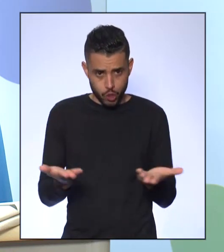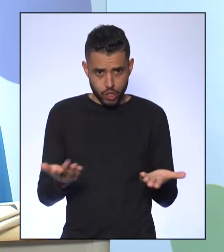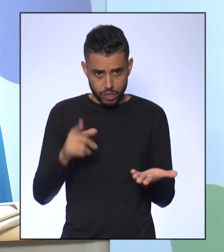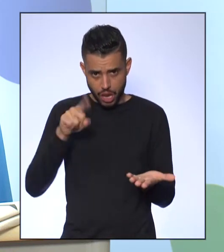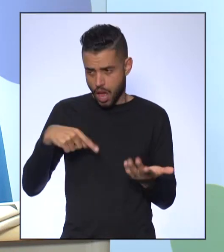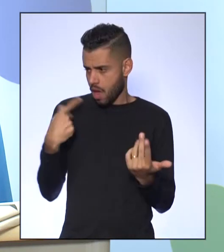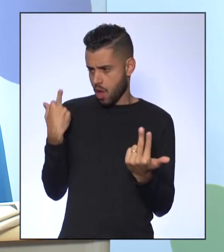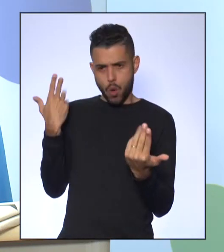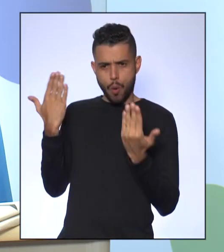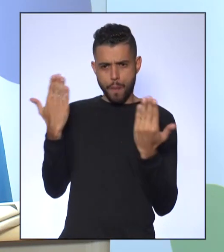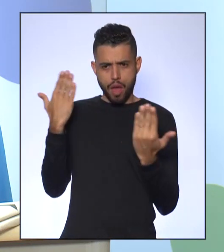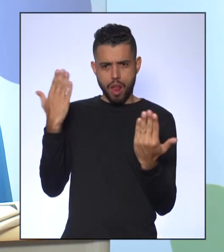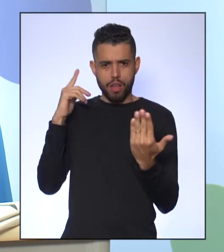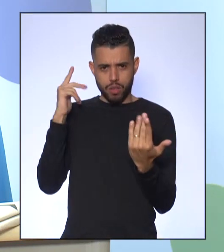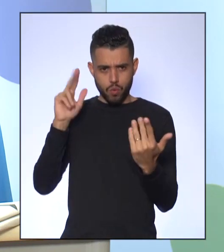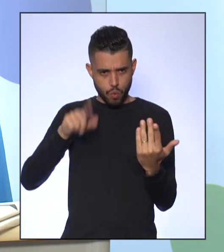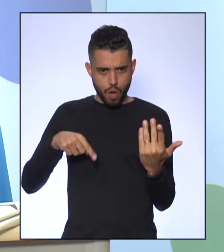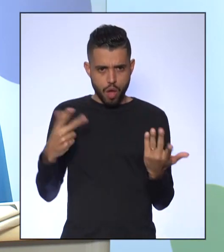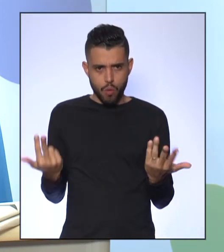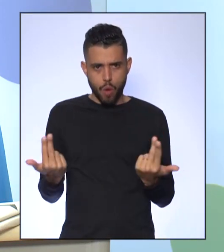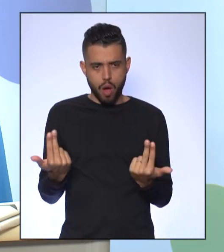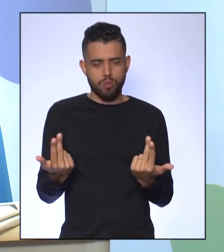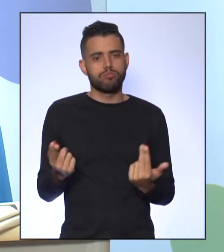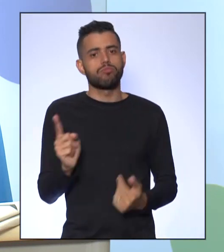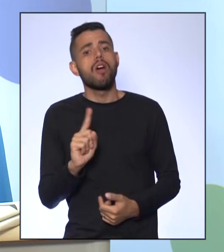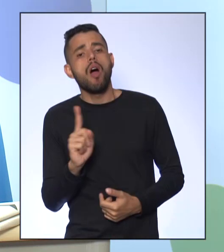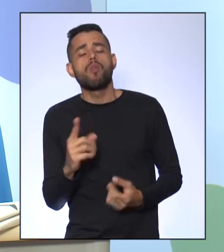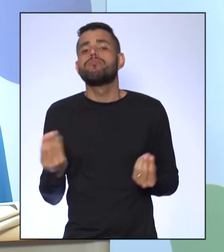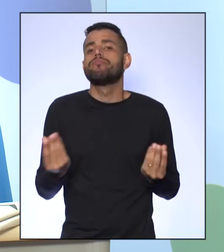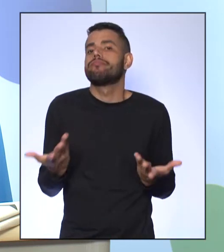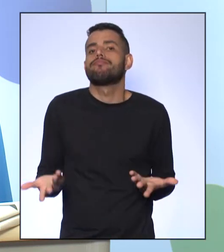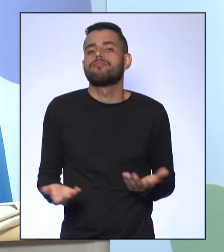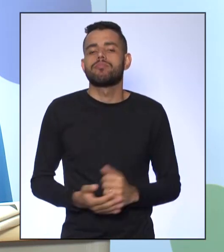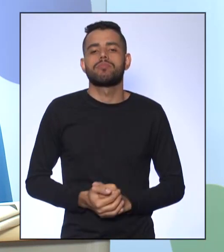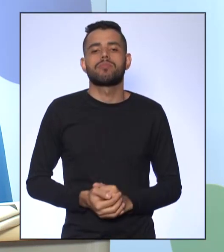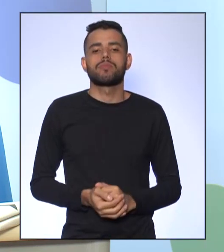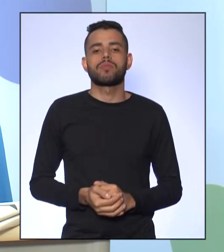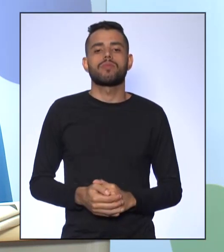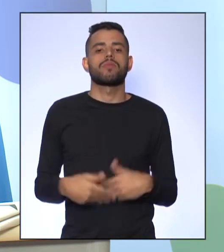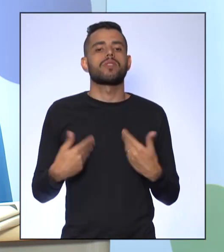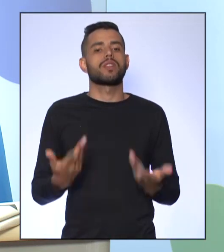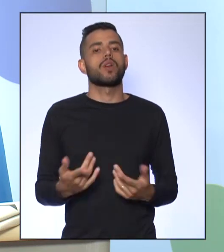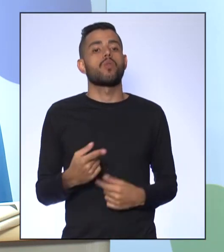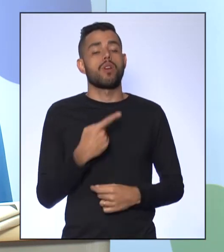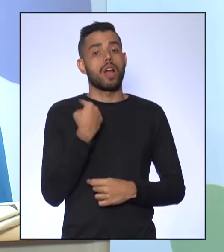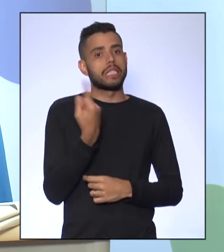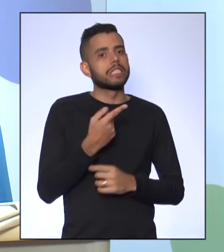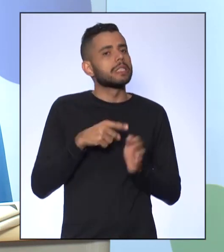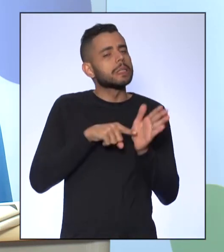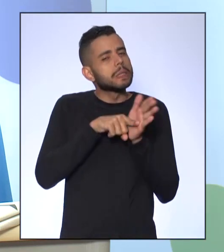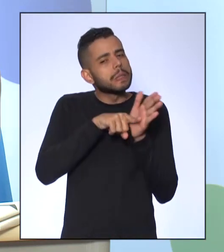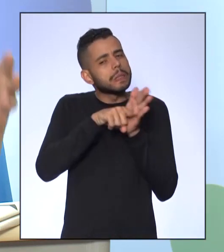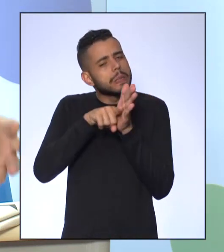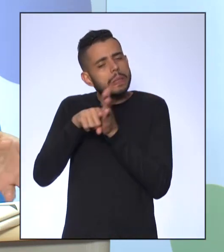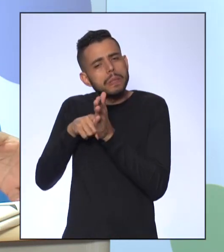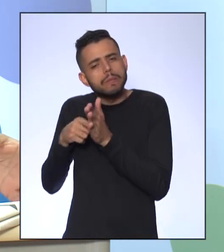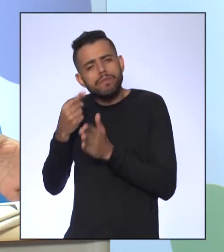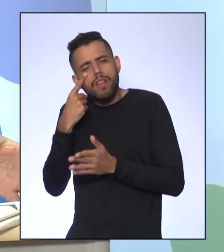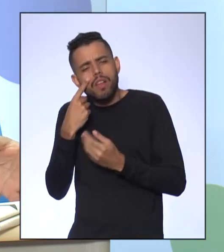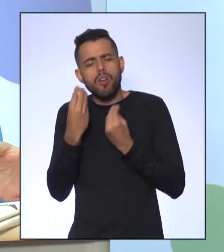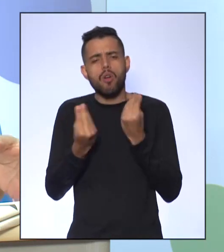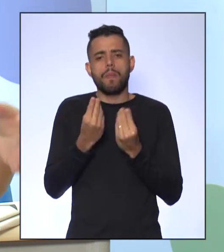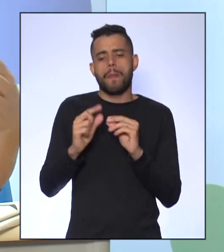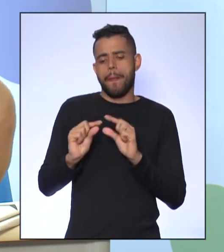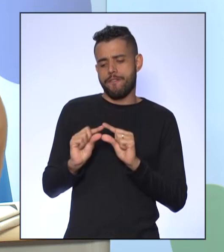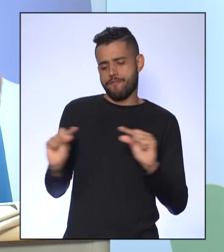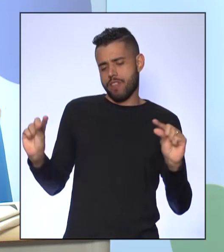dia? Ou não? Então, é uma postura também investigativa. Eu olho para essa